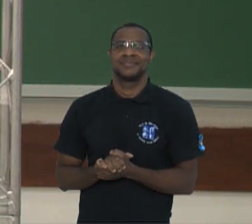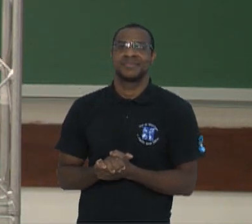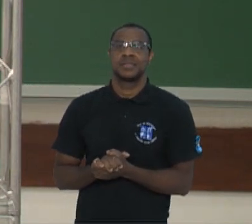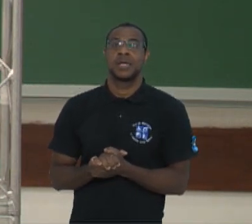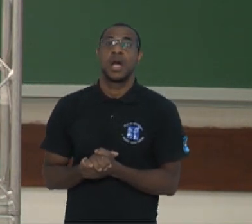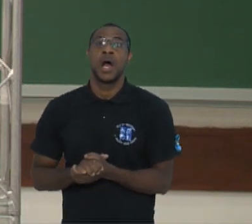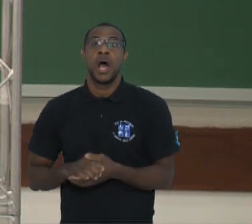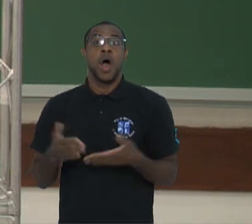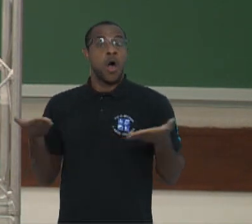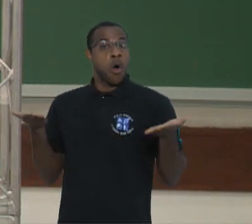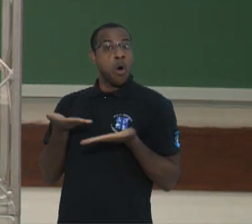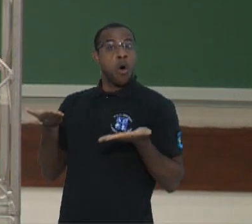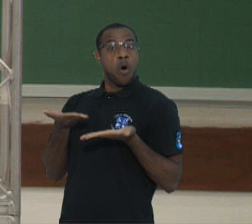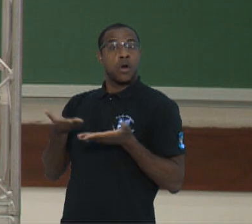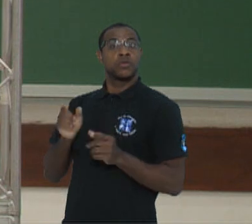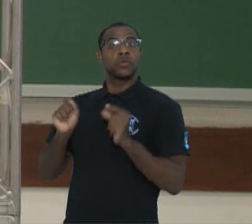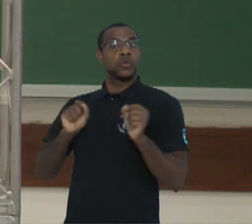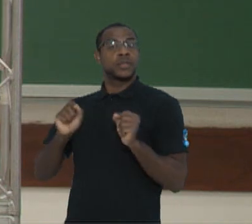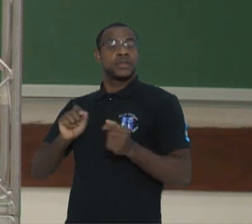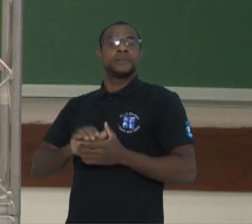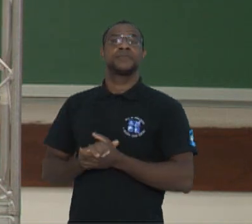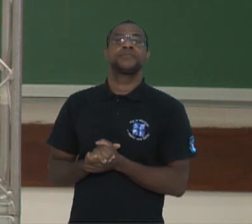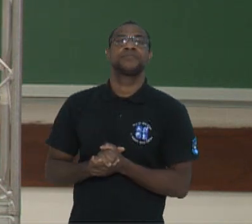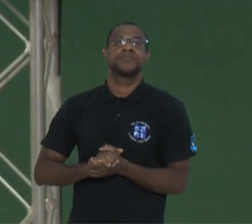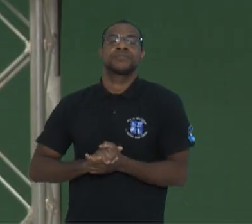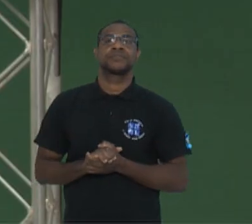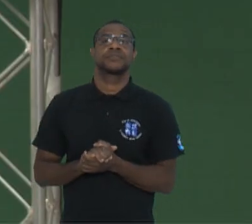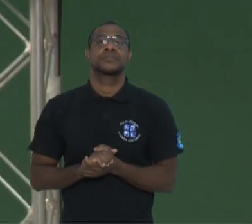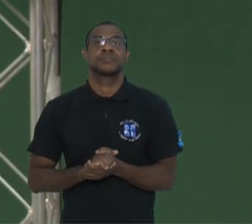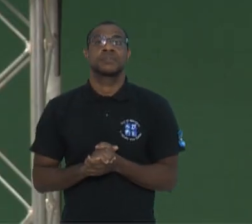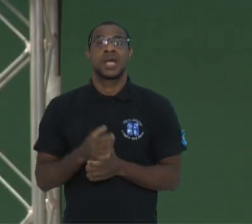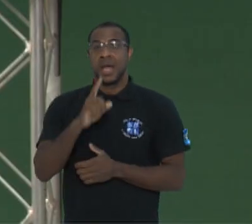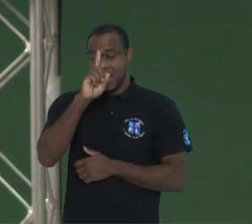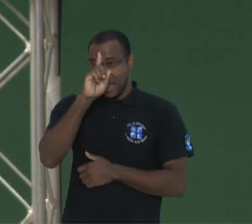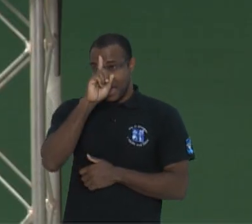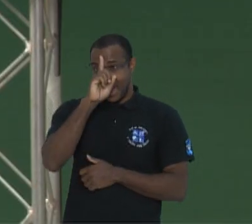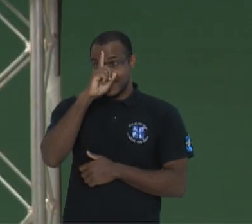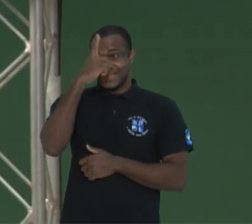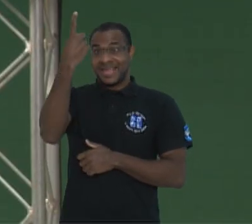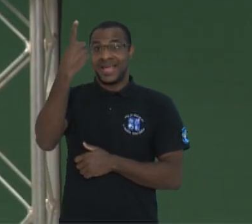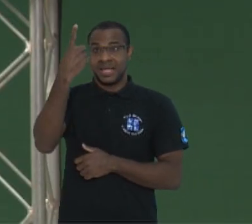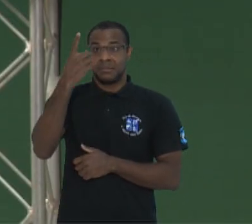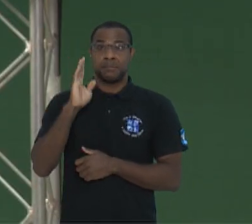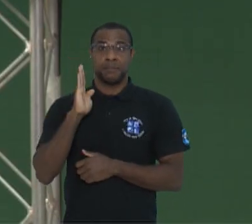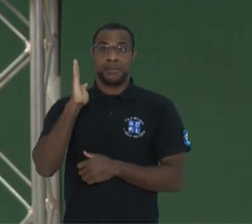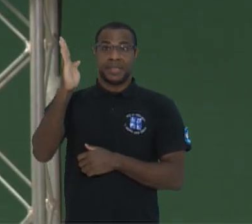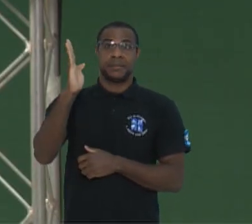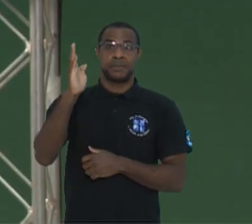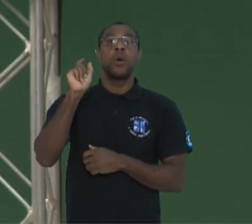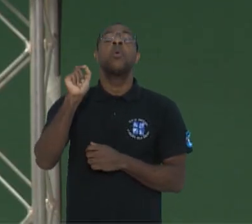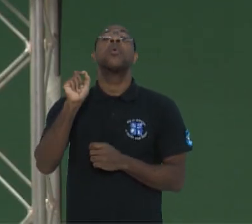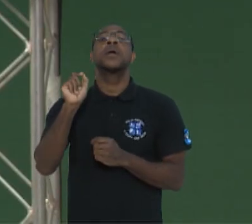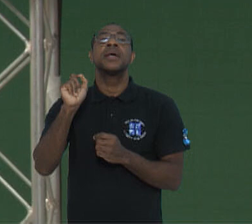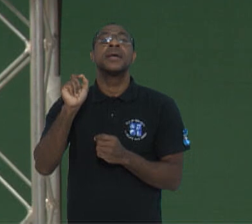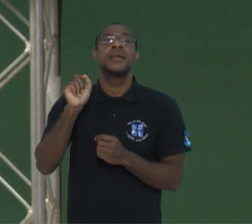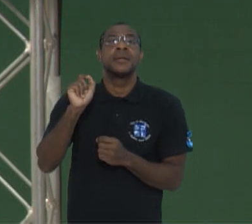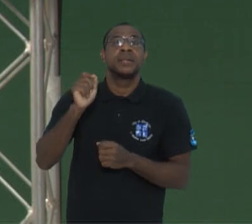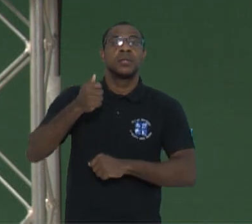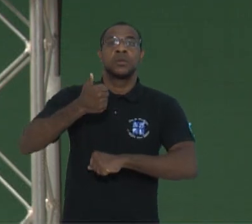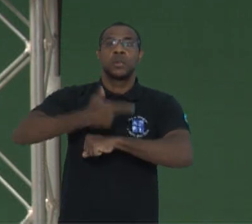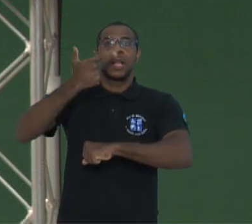Na aula de hoje, pessoal, nós vamos retomar a ideia principal da aula, que foi do nosso repertório léxico,